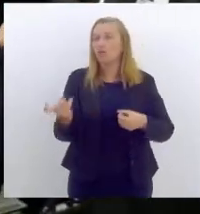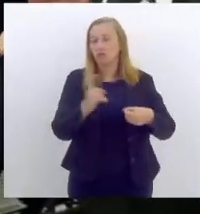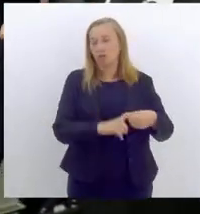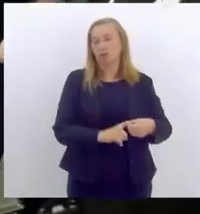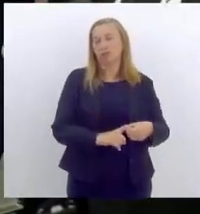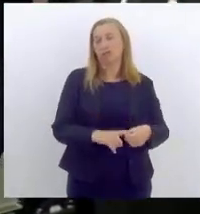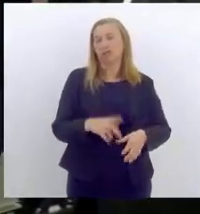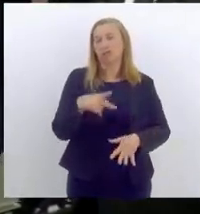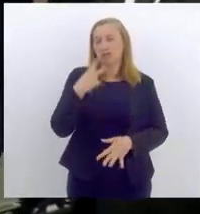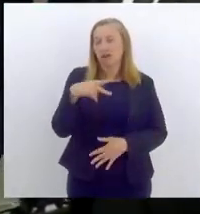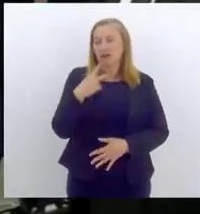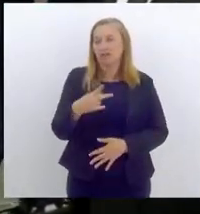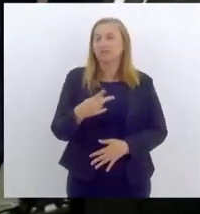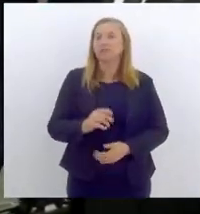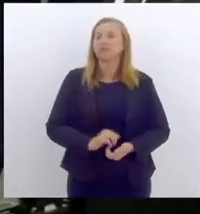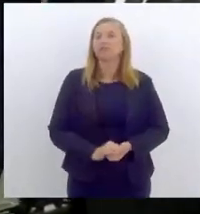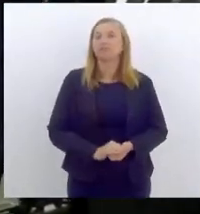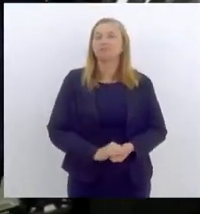Devo dizer